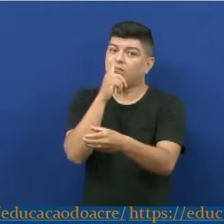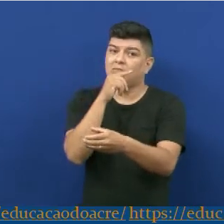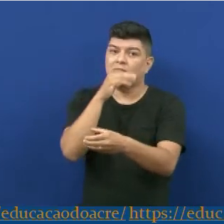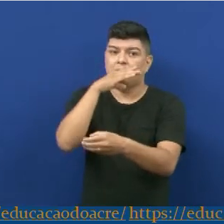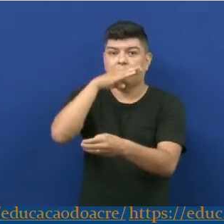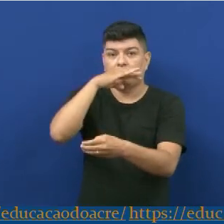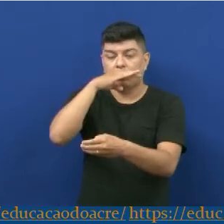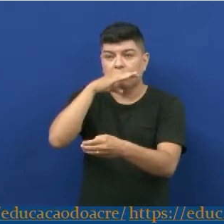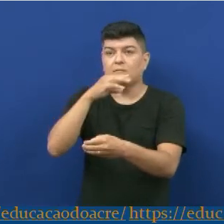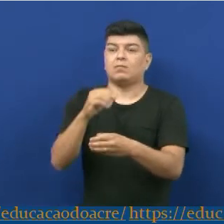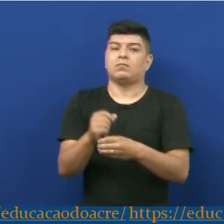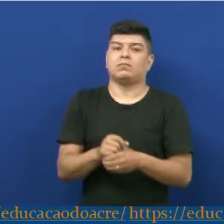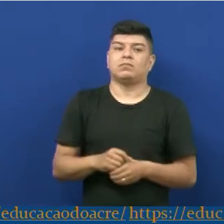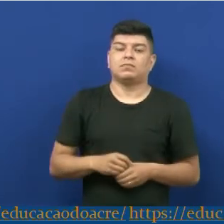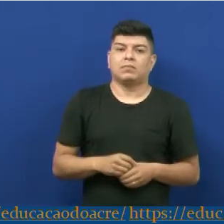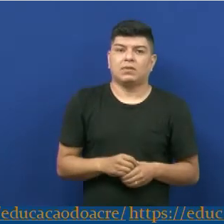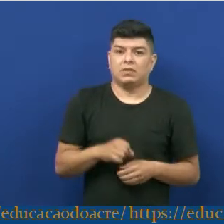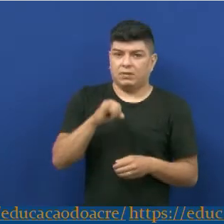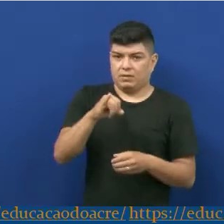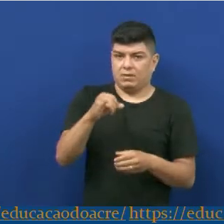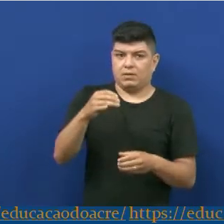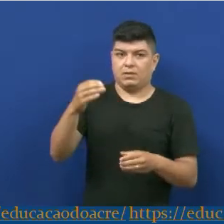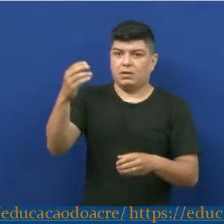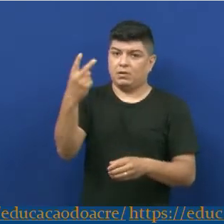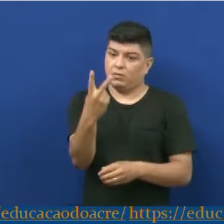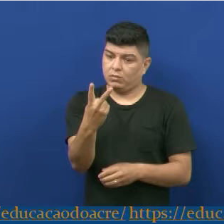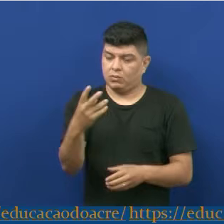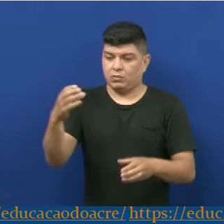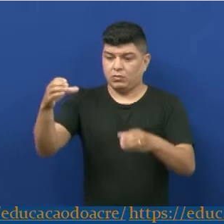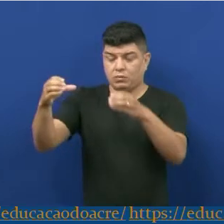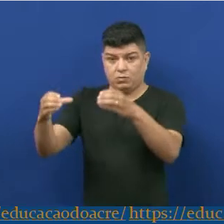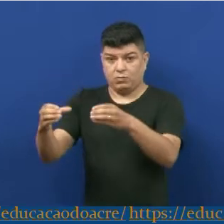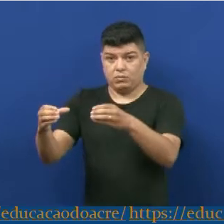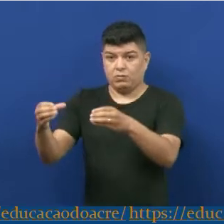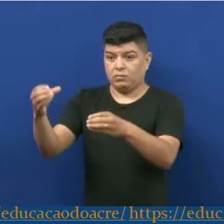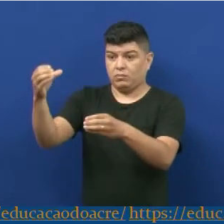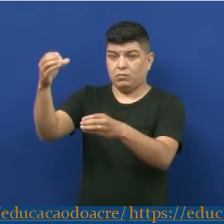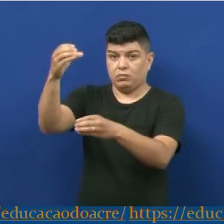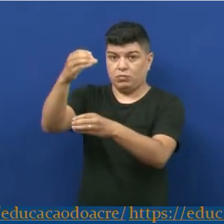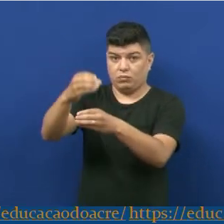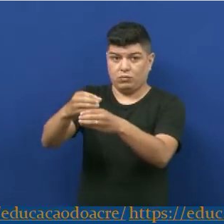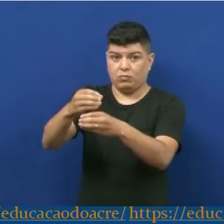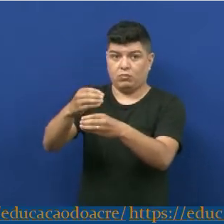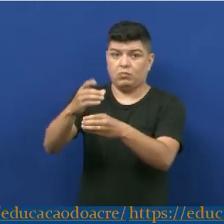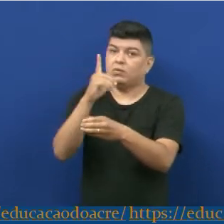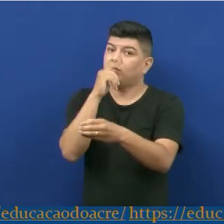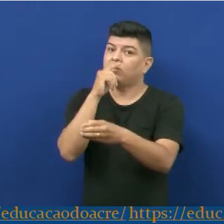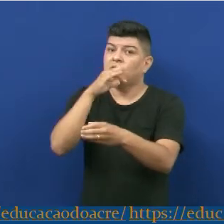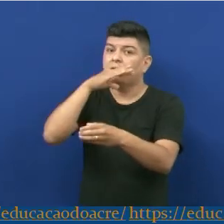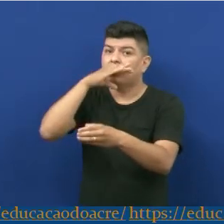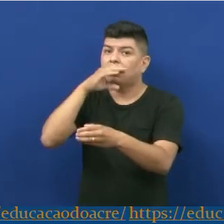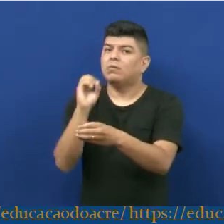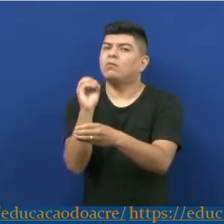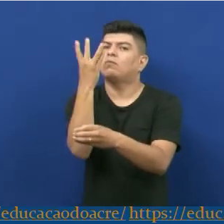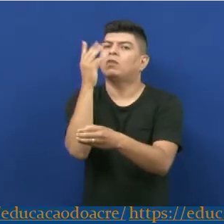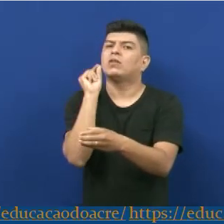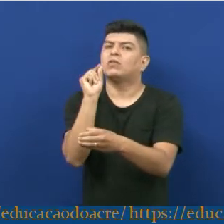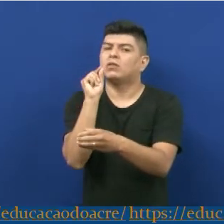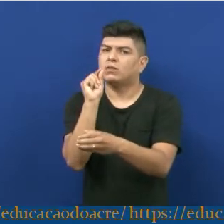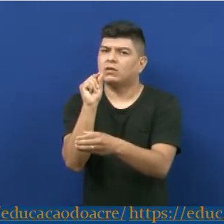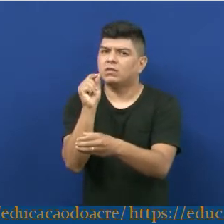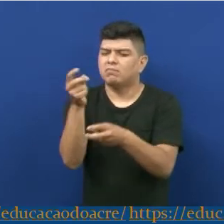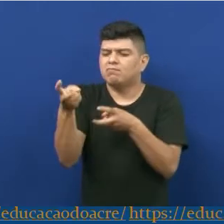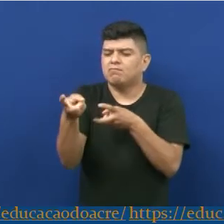bem quente. Então, se você pegar os 2 copos, que são de um mesmo material, e colocá-los junto na água quente, o que vai acontecer? Você